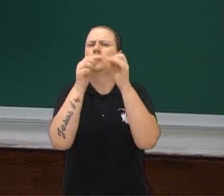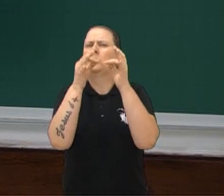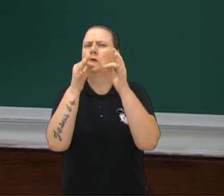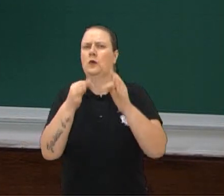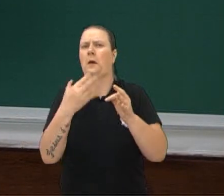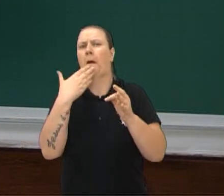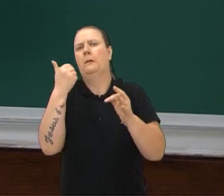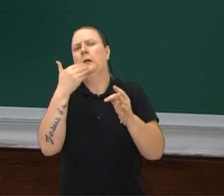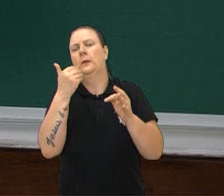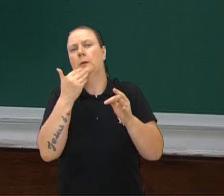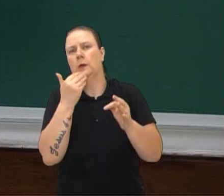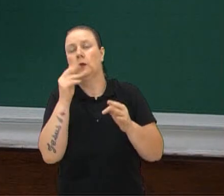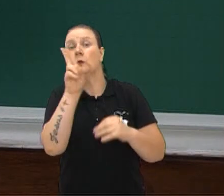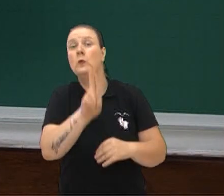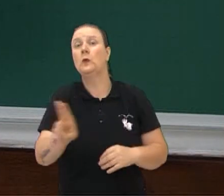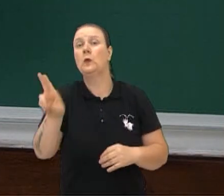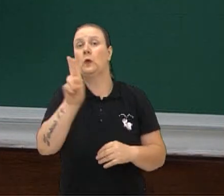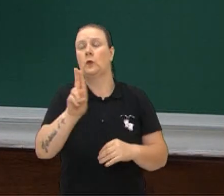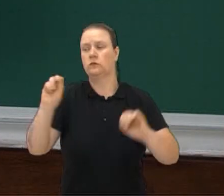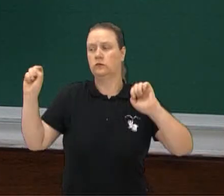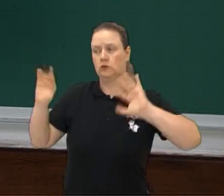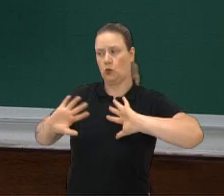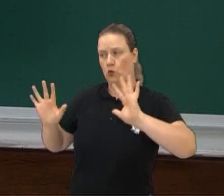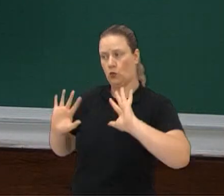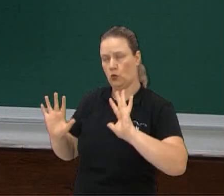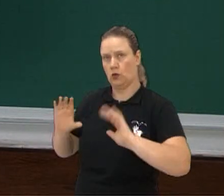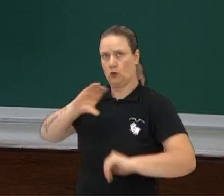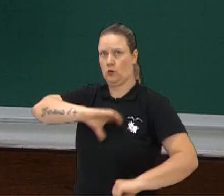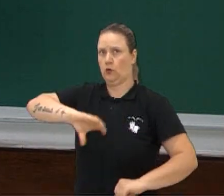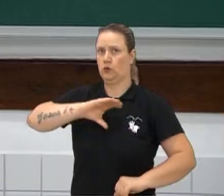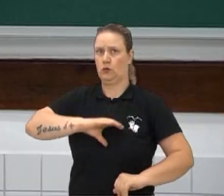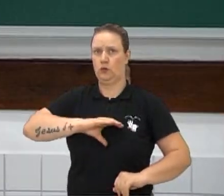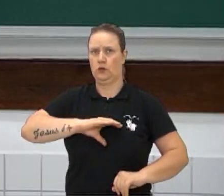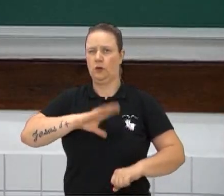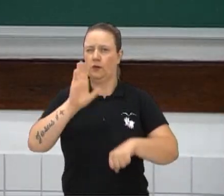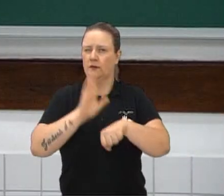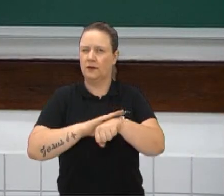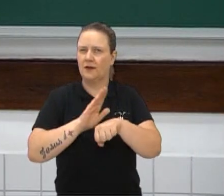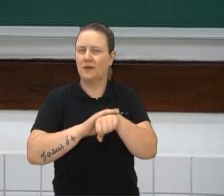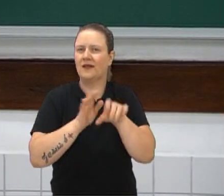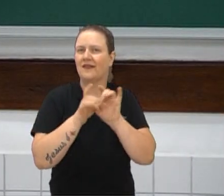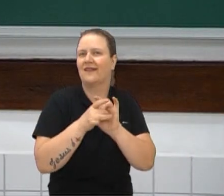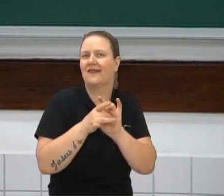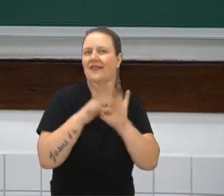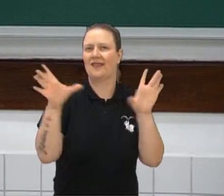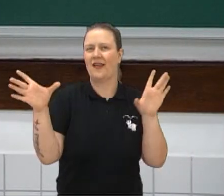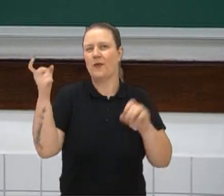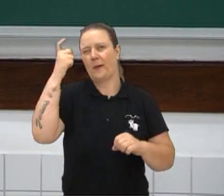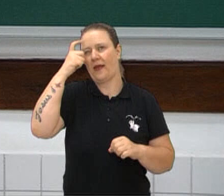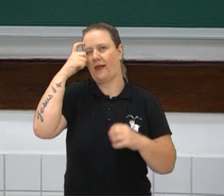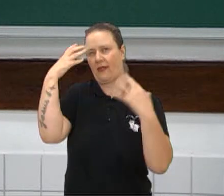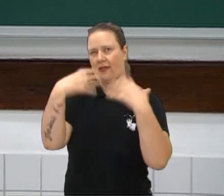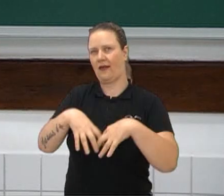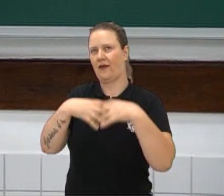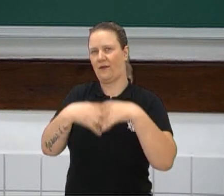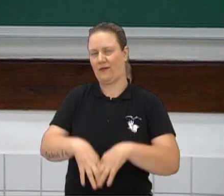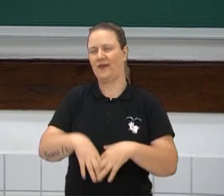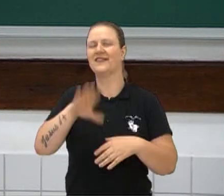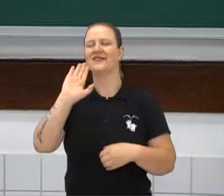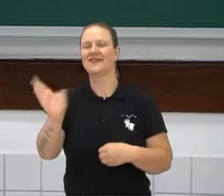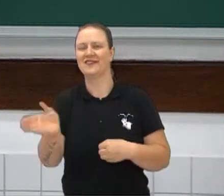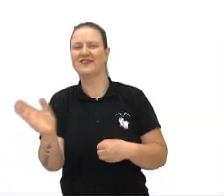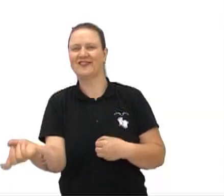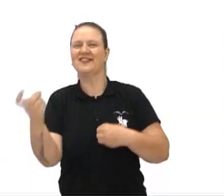expressões, a expressão que a gente mais utiliza para se despedir no português? Um tempinho para vocês pensarem aí, lerem com calma e a gente já volta